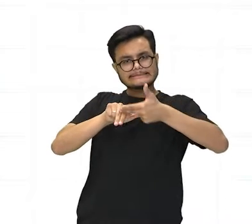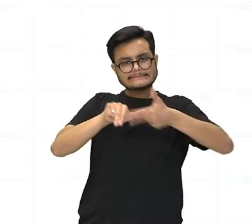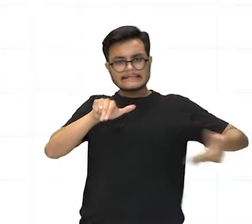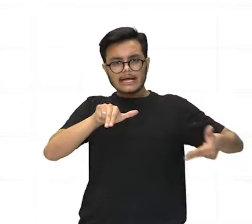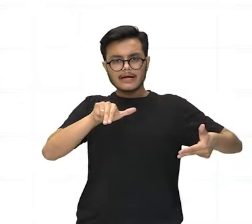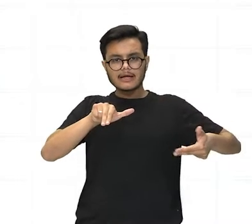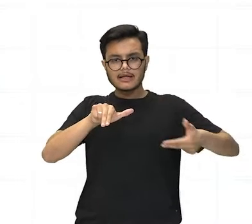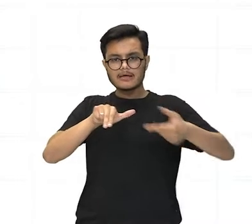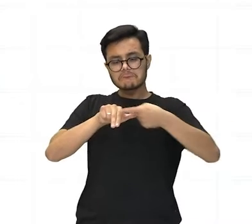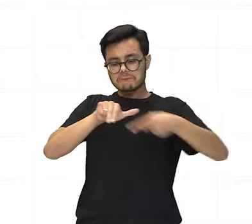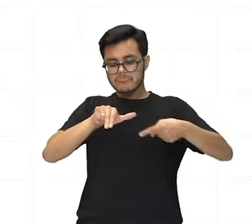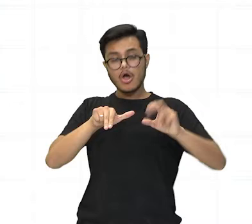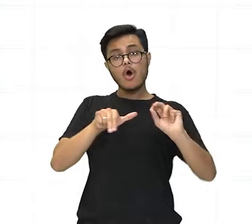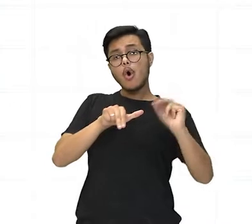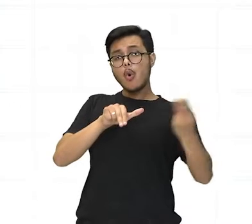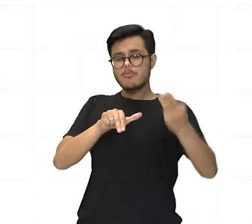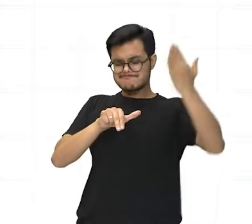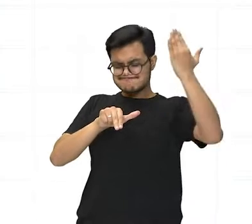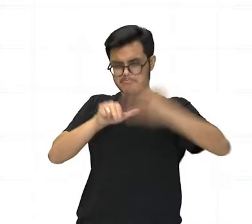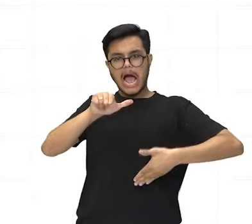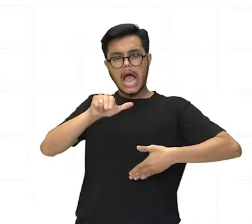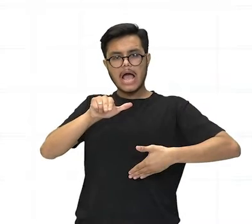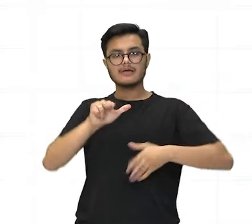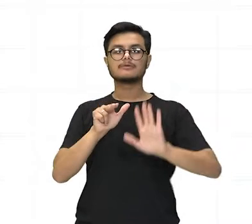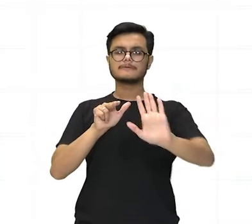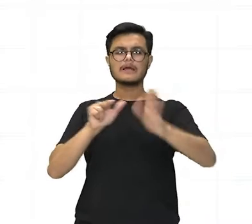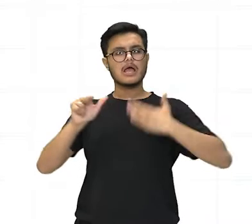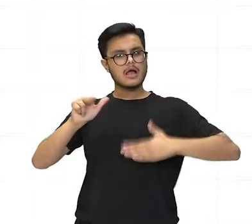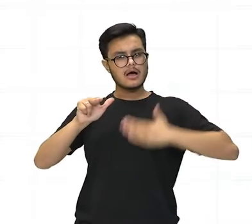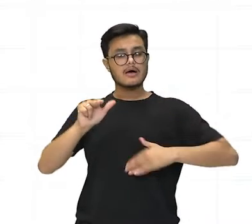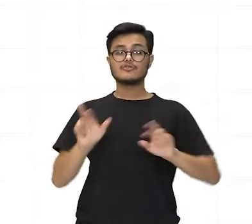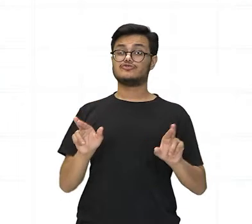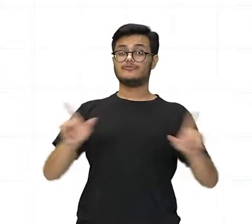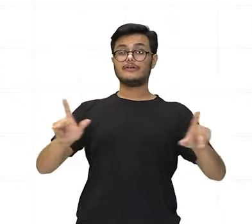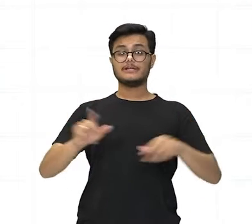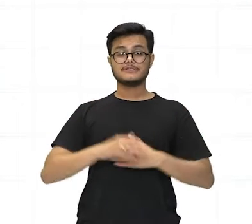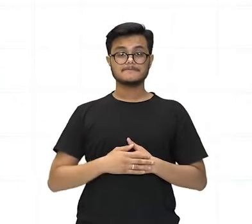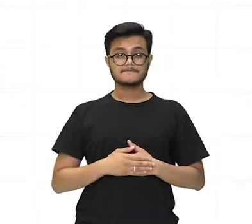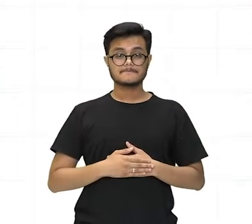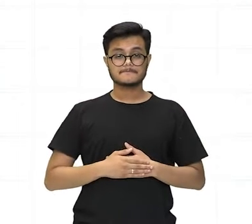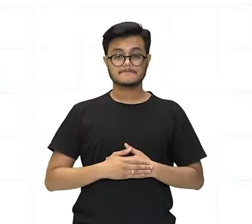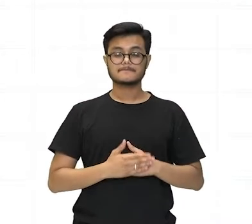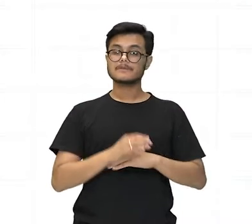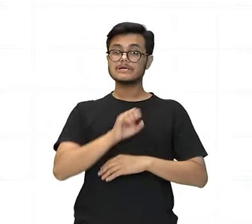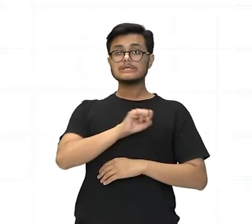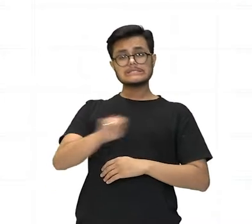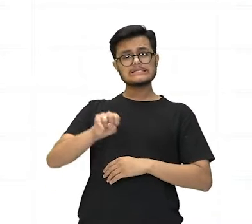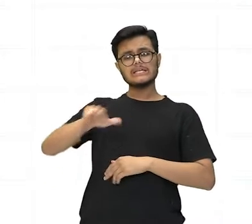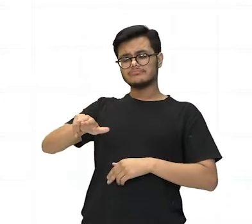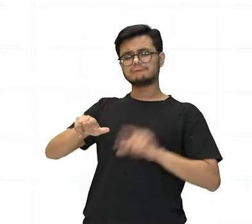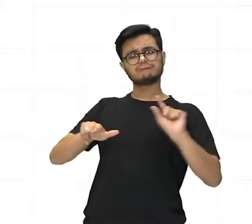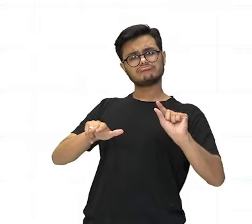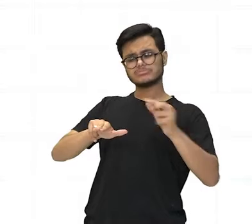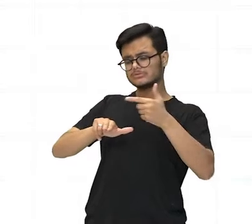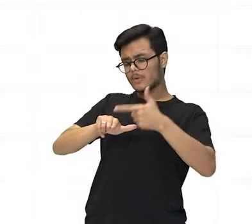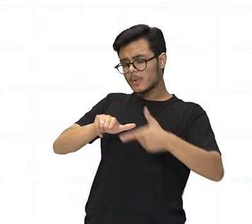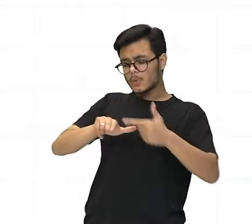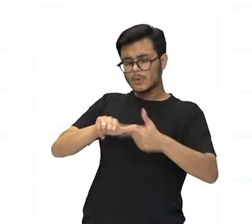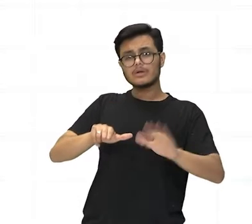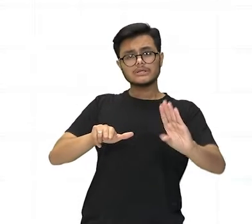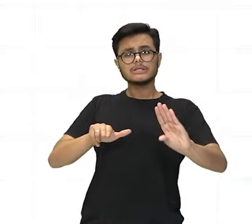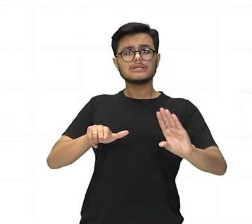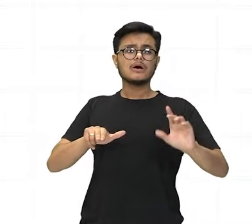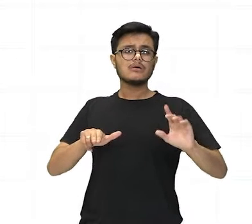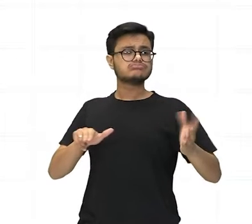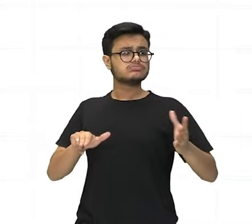mais superficial e outro mais profundo. E aí a gente vai agir de formas diferentes. Olha só. Se forem pequenos, umedeça